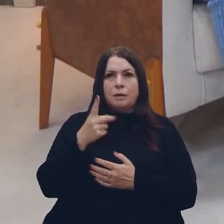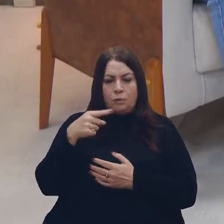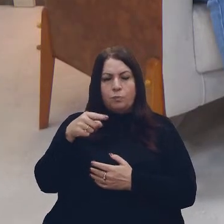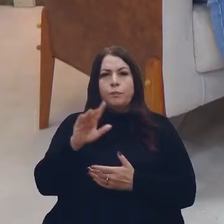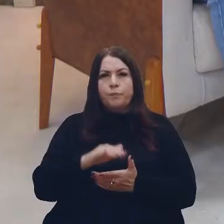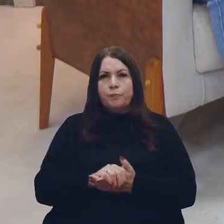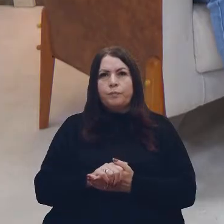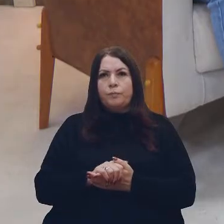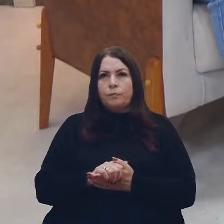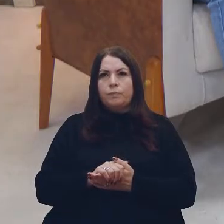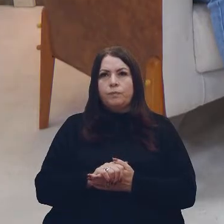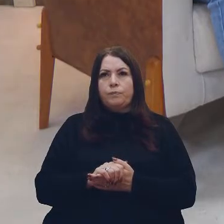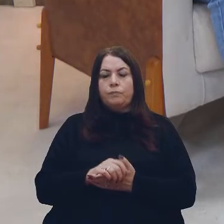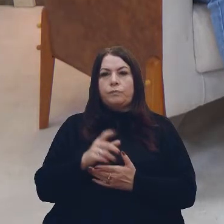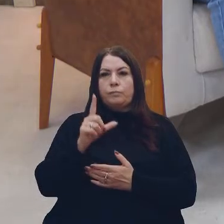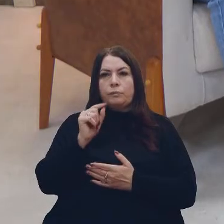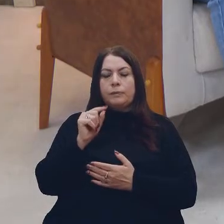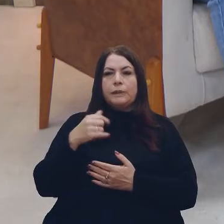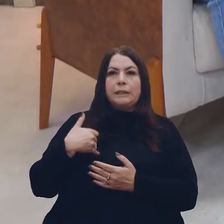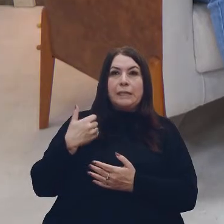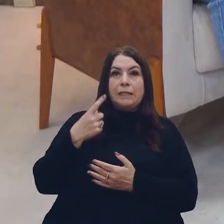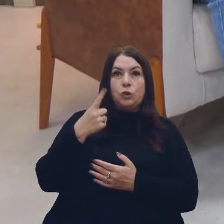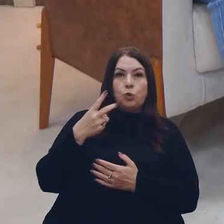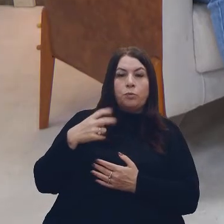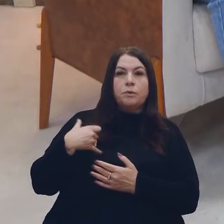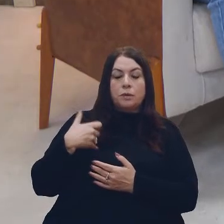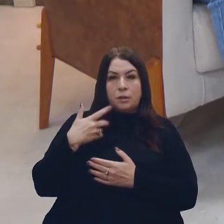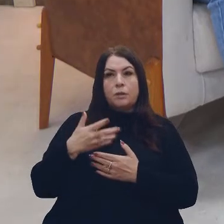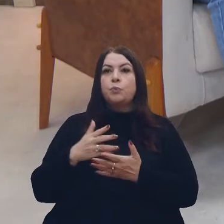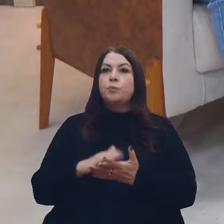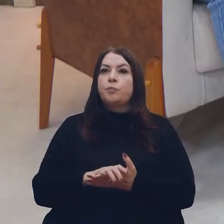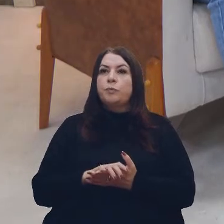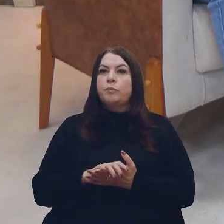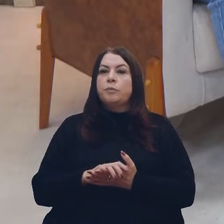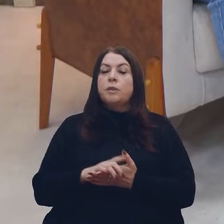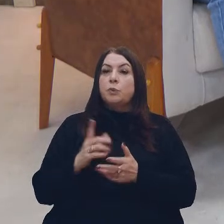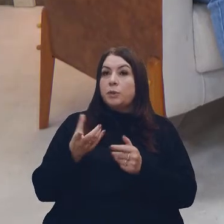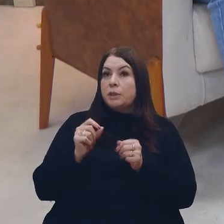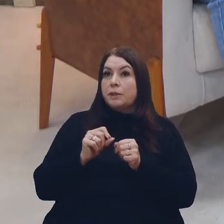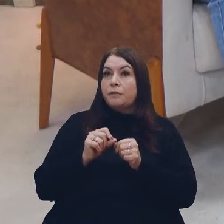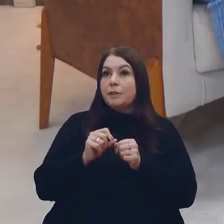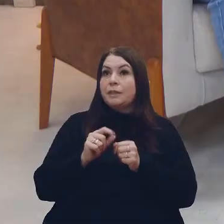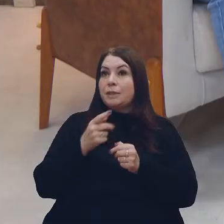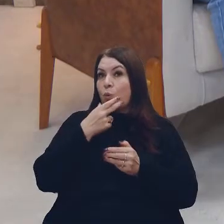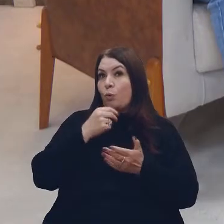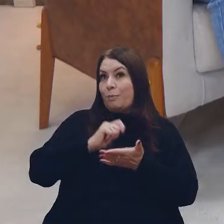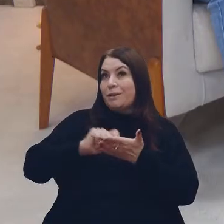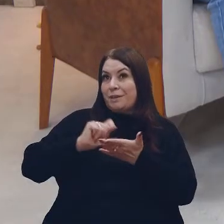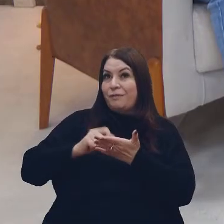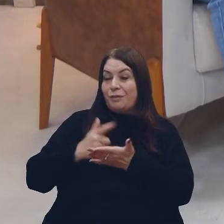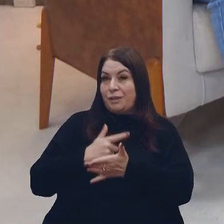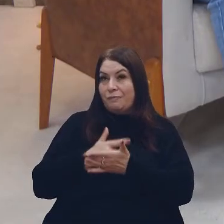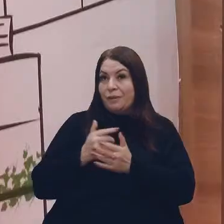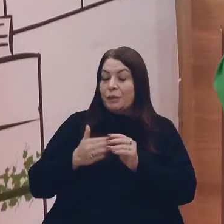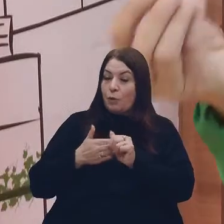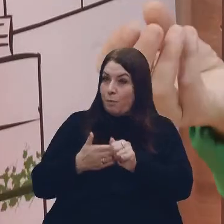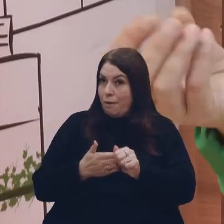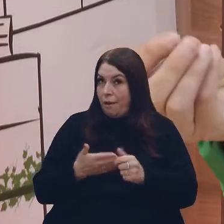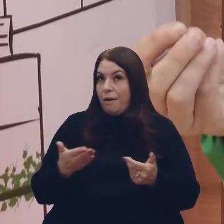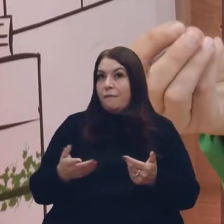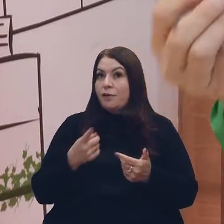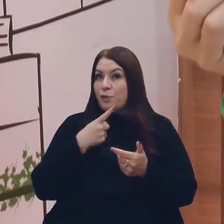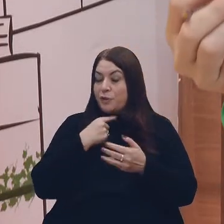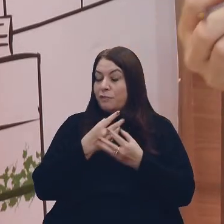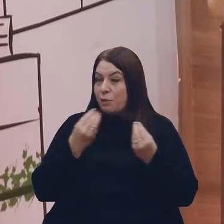agora. Desde os meus 10, 12 anos de idade, eu pretendia ser um escritor, né? E até acompanhava